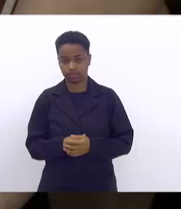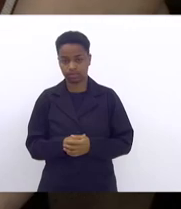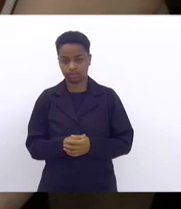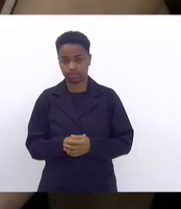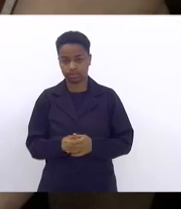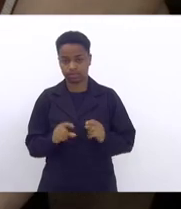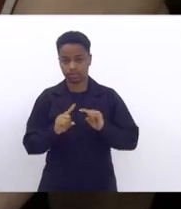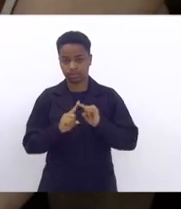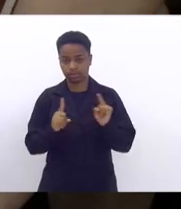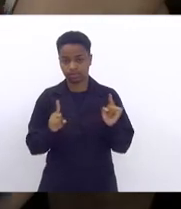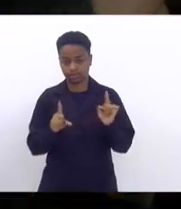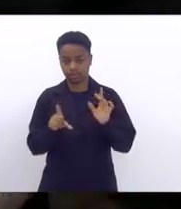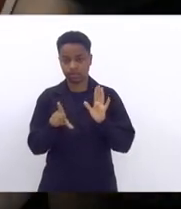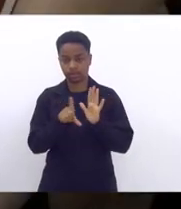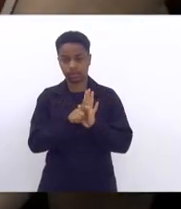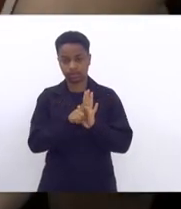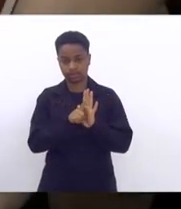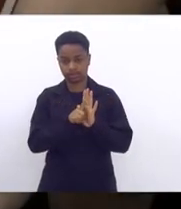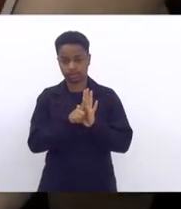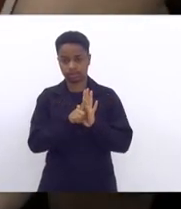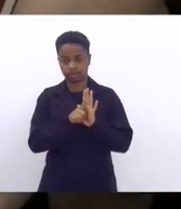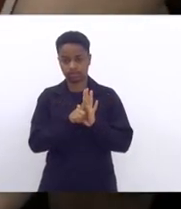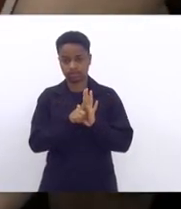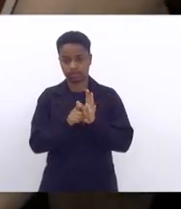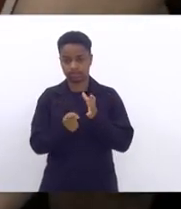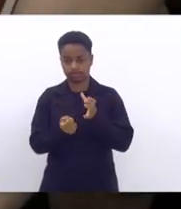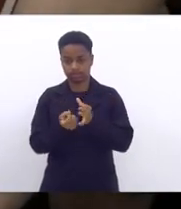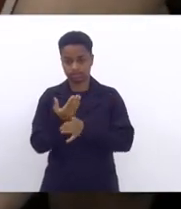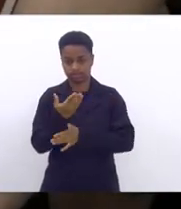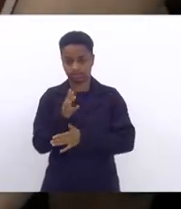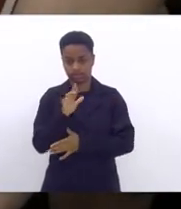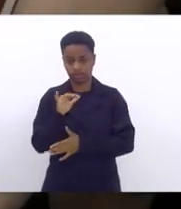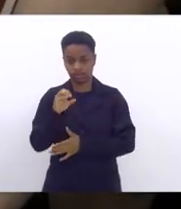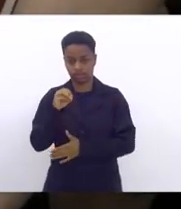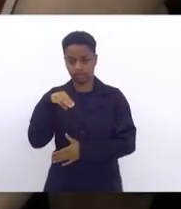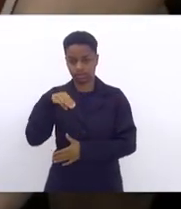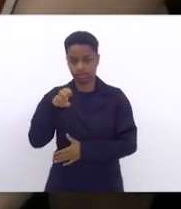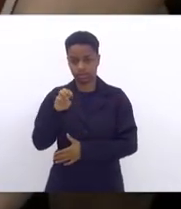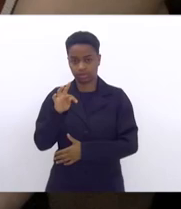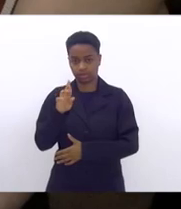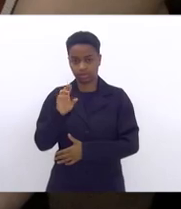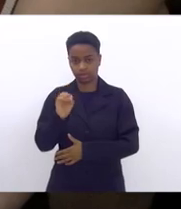A lei que criou o Rio Metrópole,